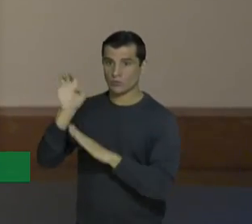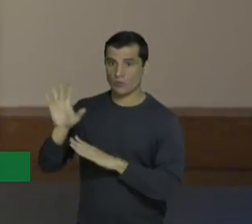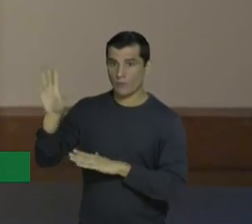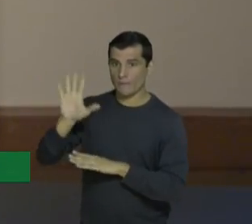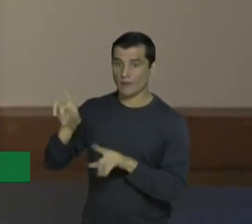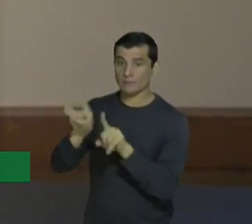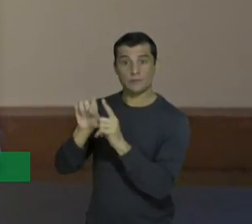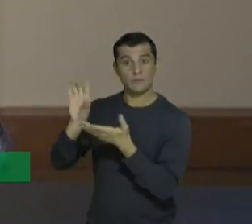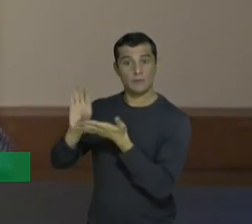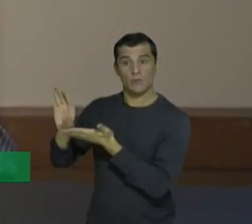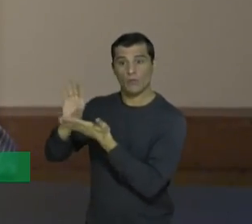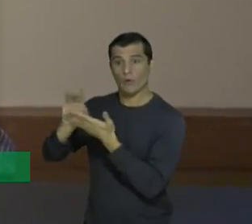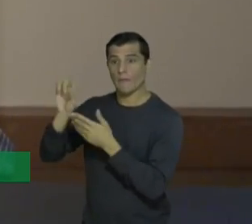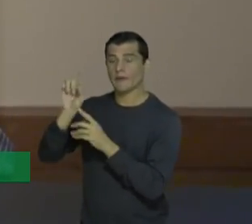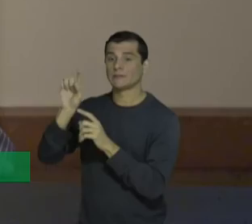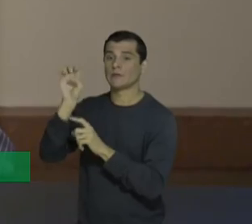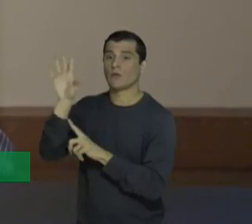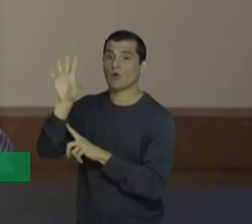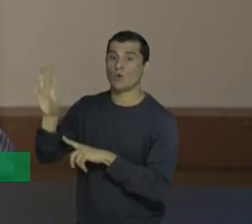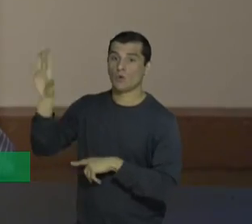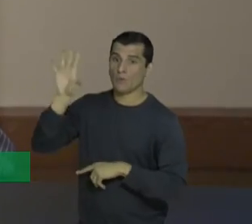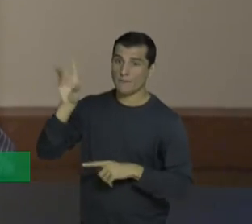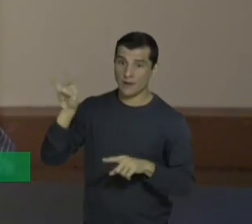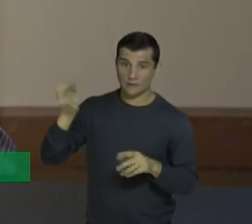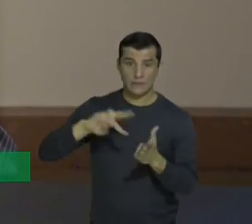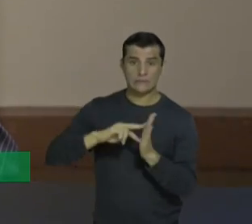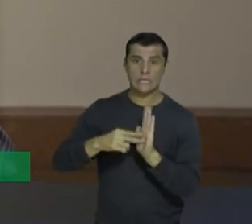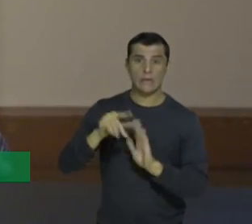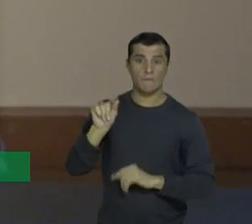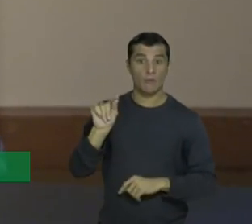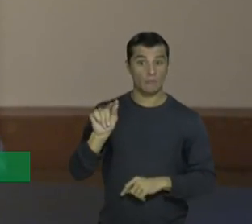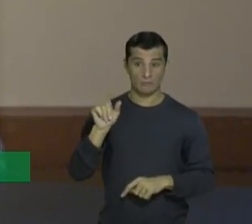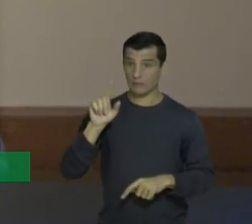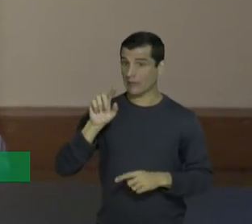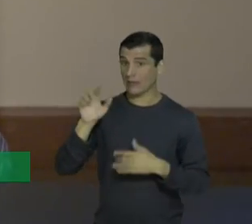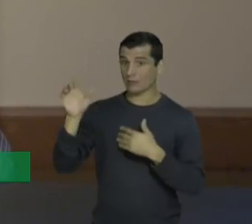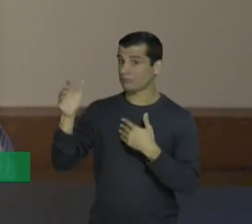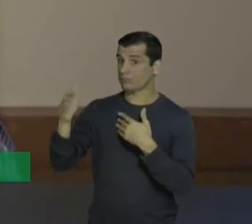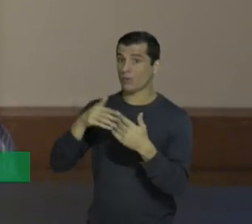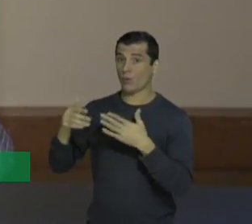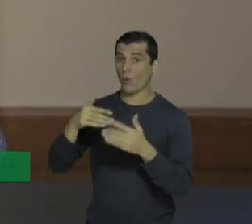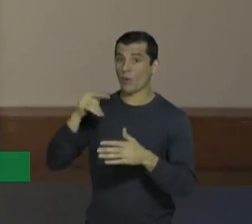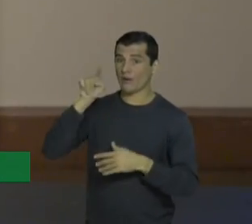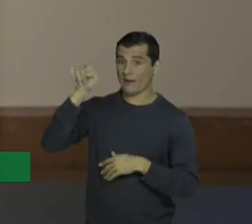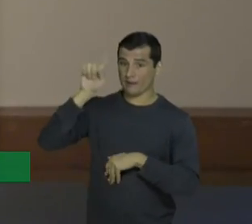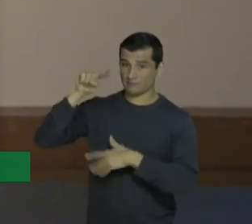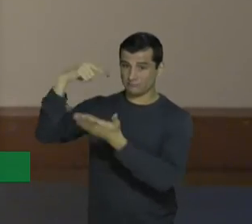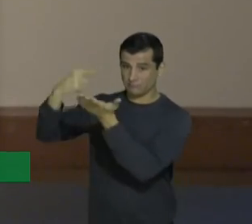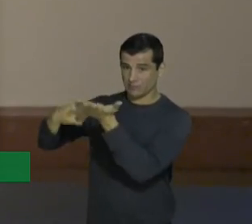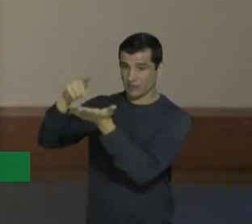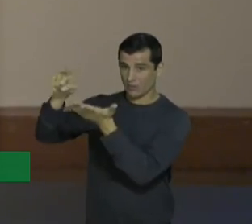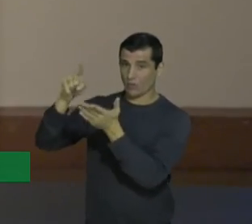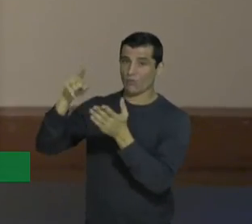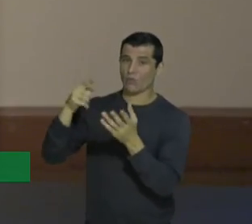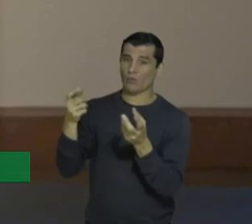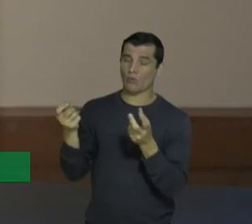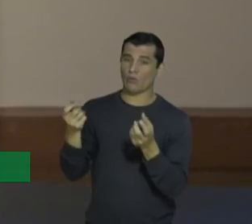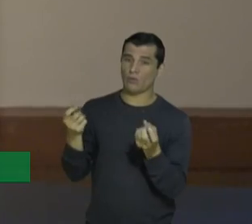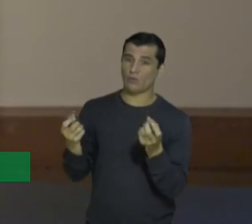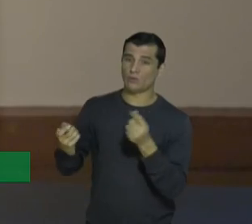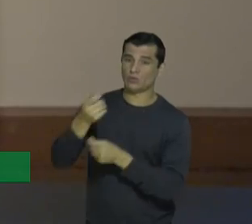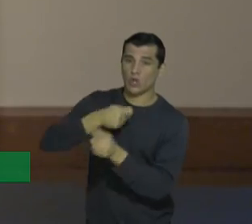europeia então isso significa que qualquer acordo eh de comércio internacional não não